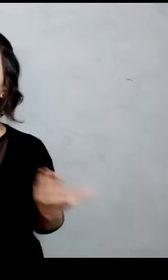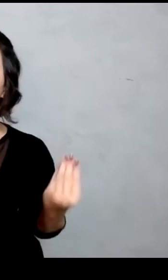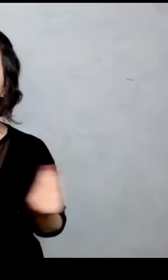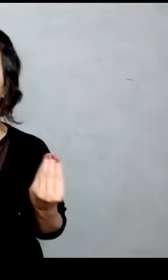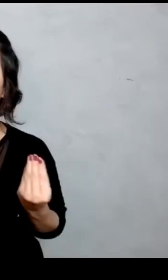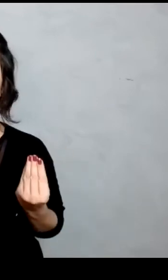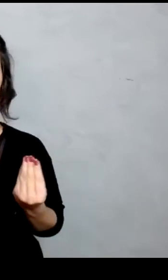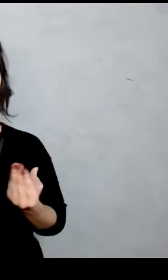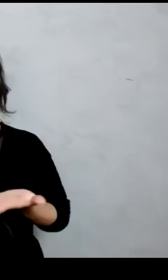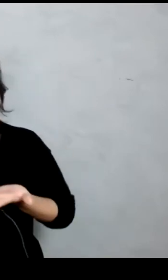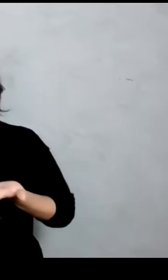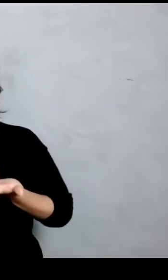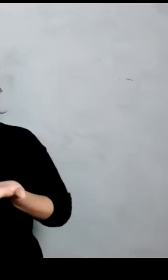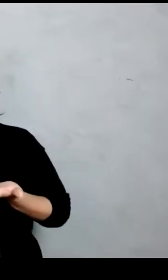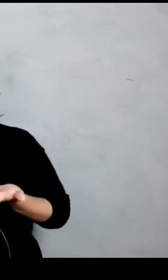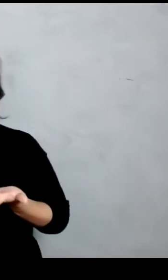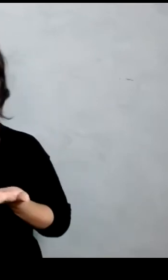e Economia